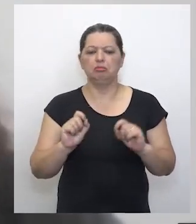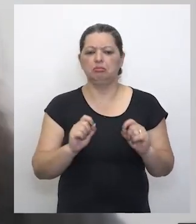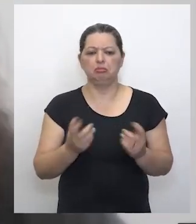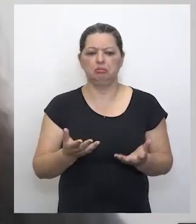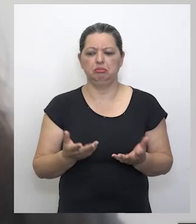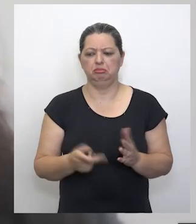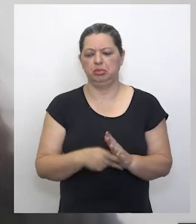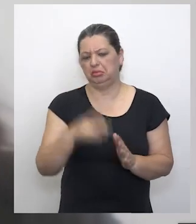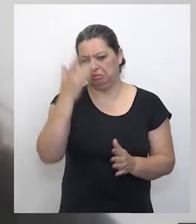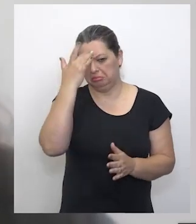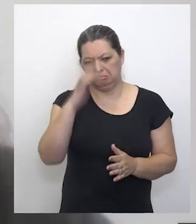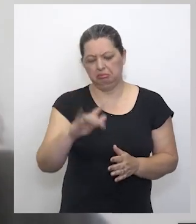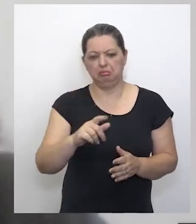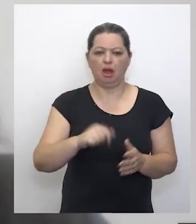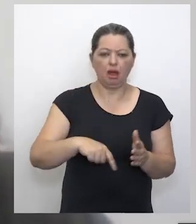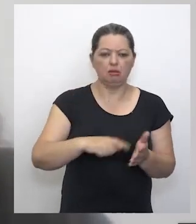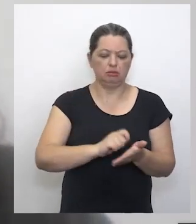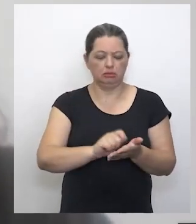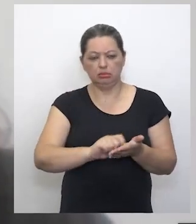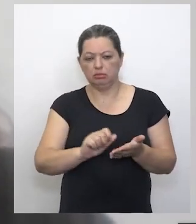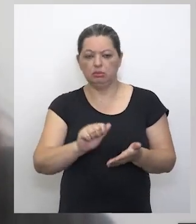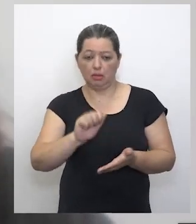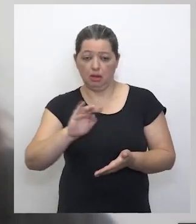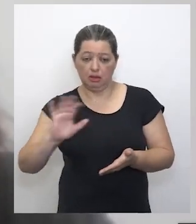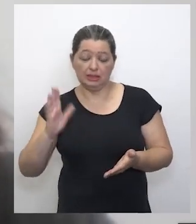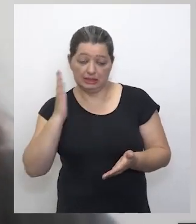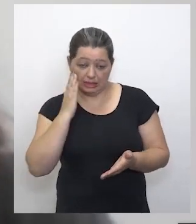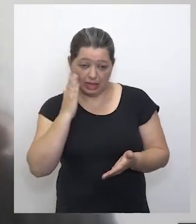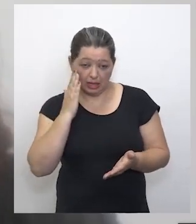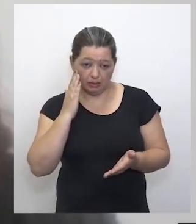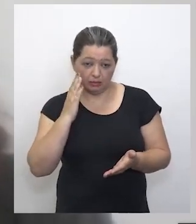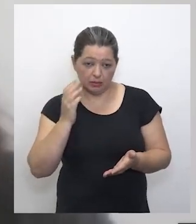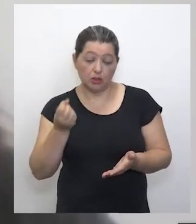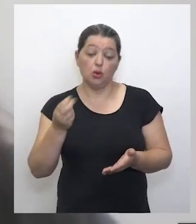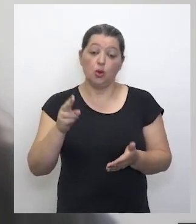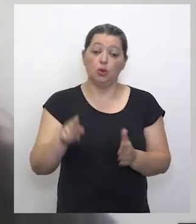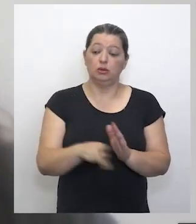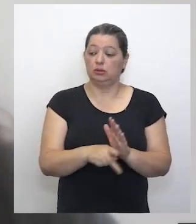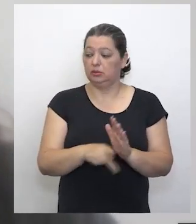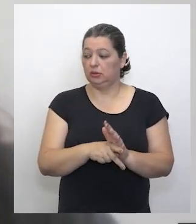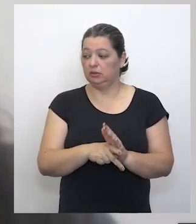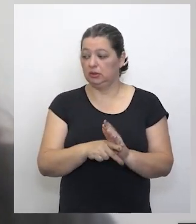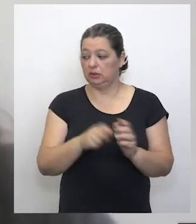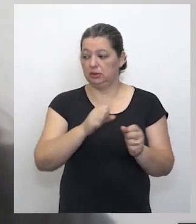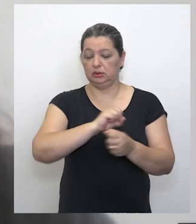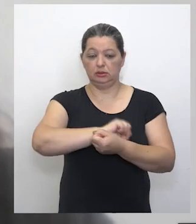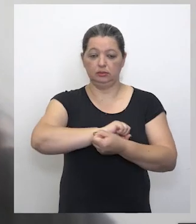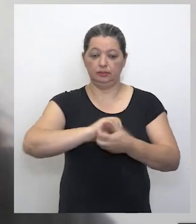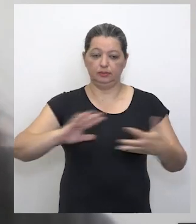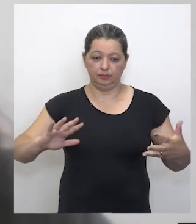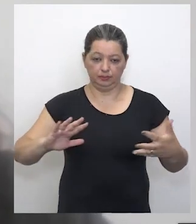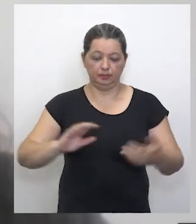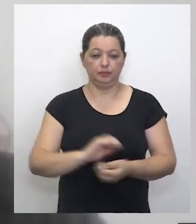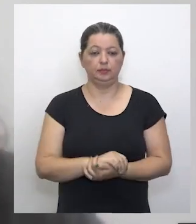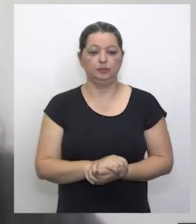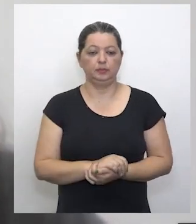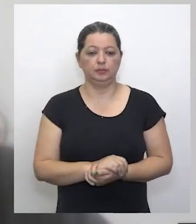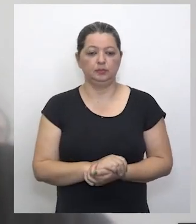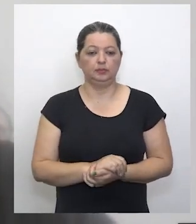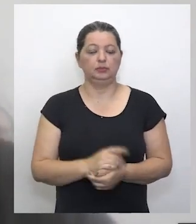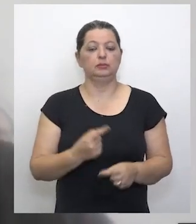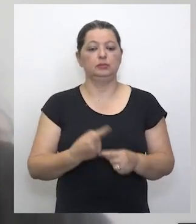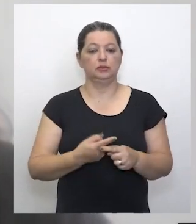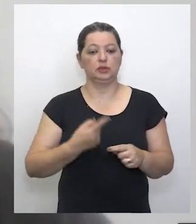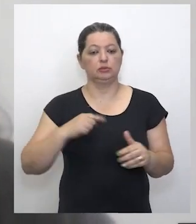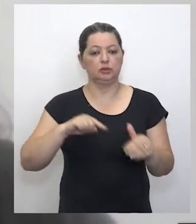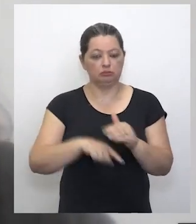silábica alfabética. Não, ela já é um estudante proficiente. Então, ele vai, através dessa sondagem,